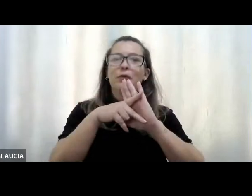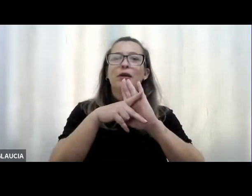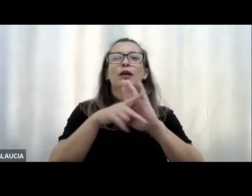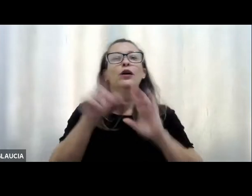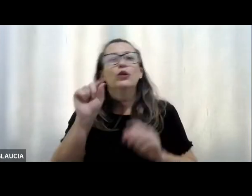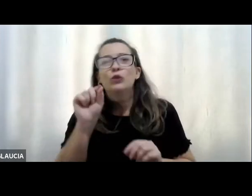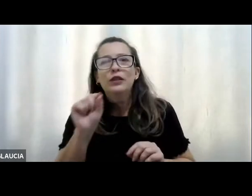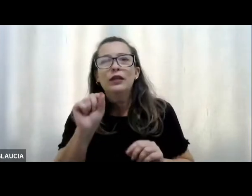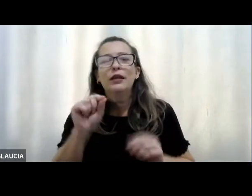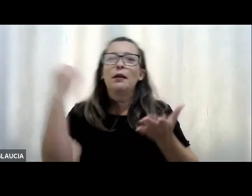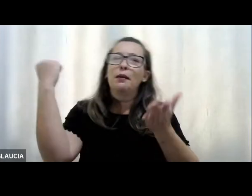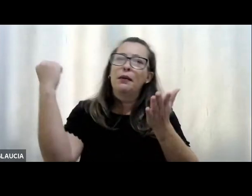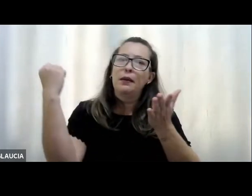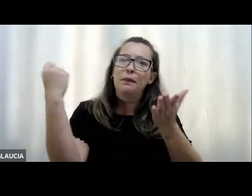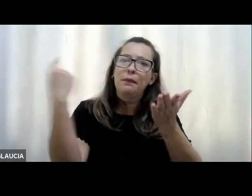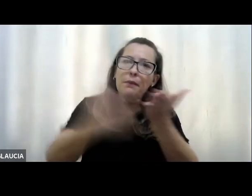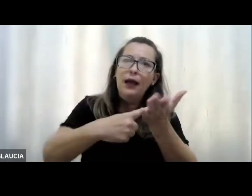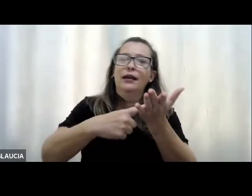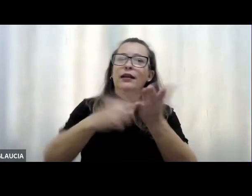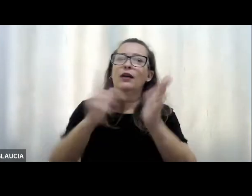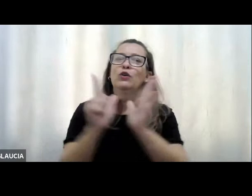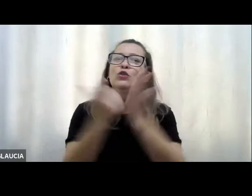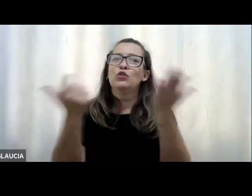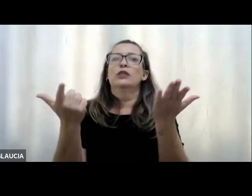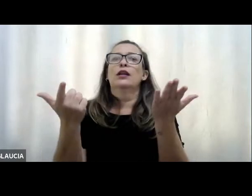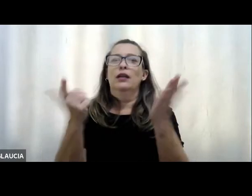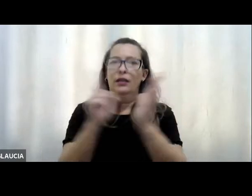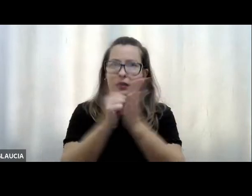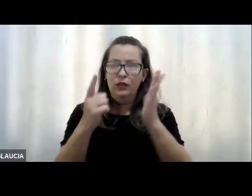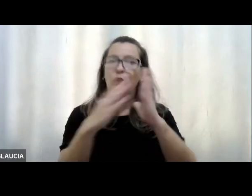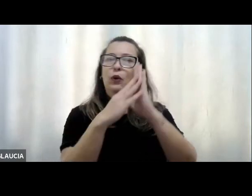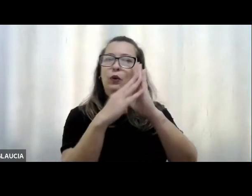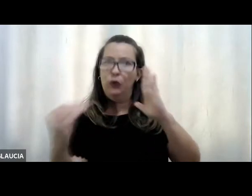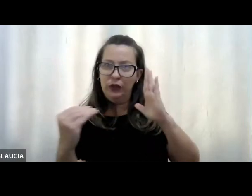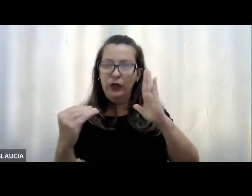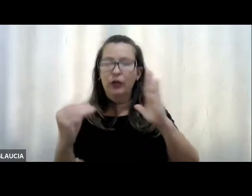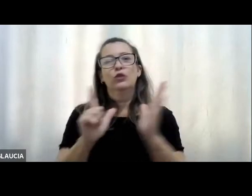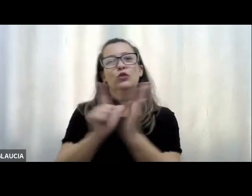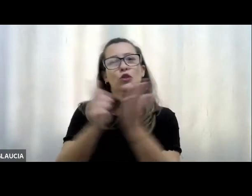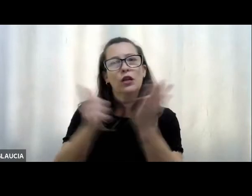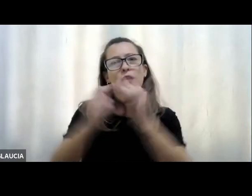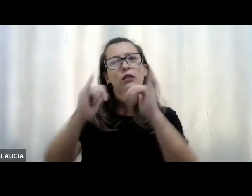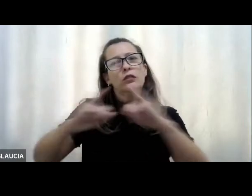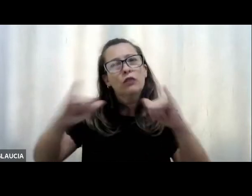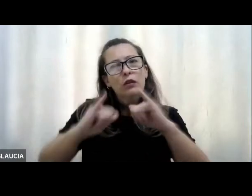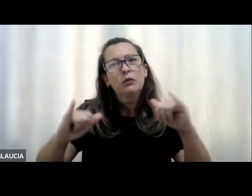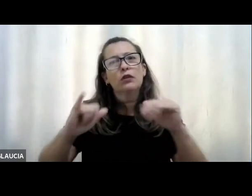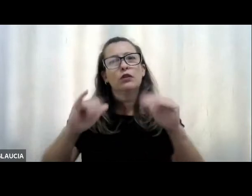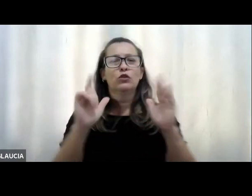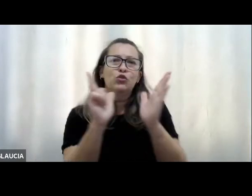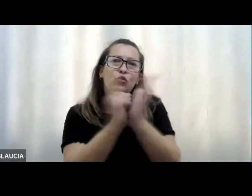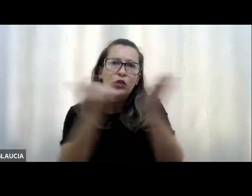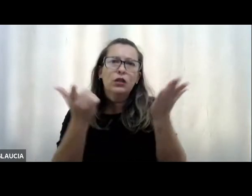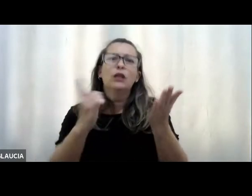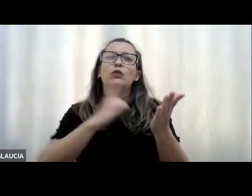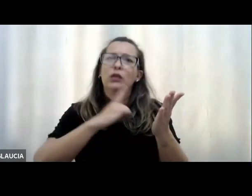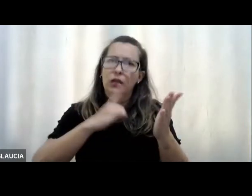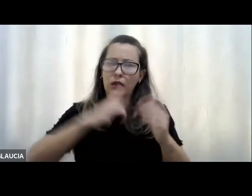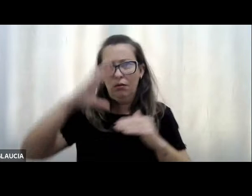que marca o jornalismo, o modelo de jornalismo informativo, o jornalismo que prevalece na grande